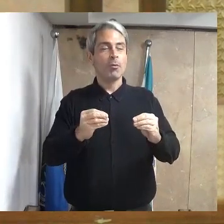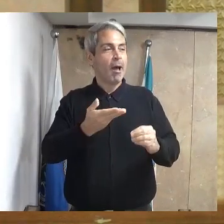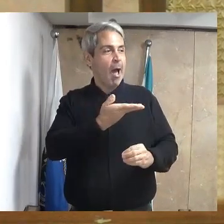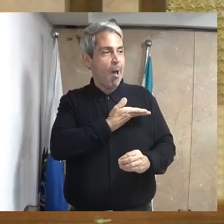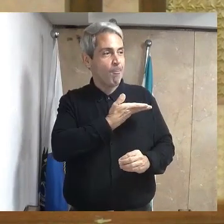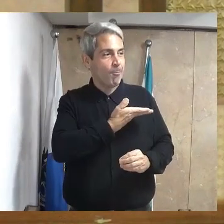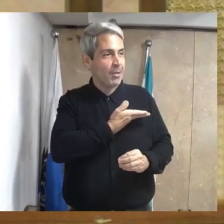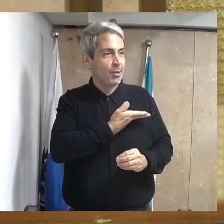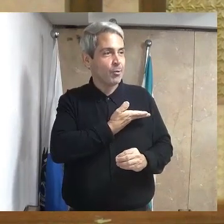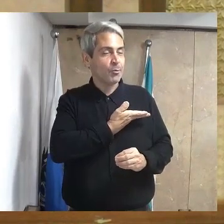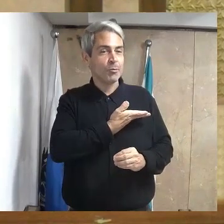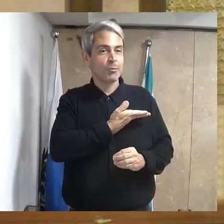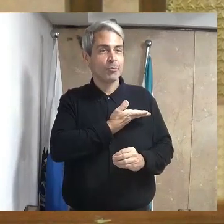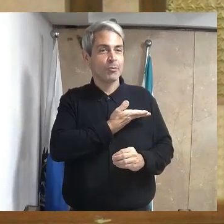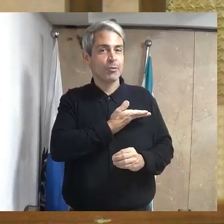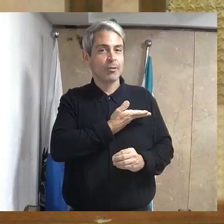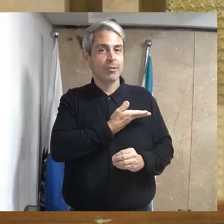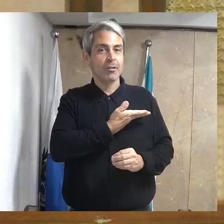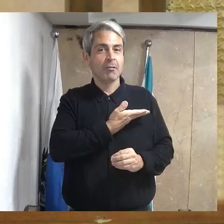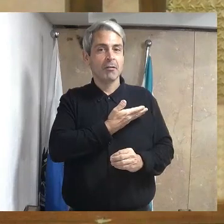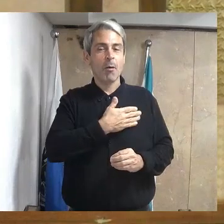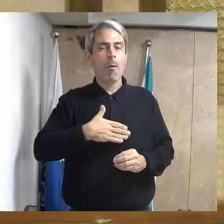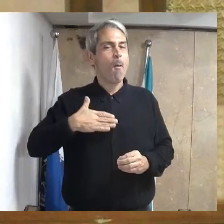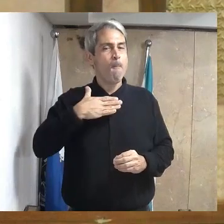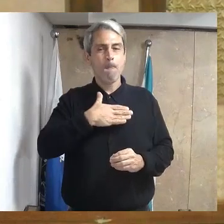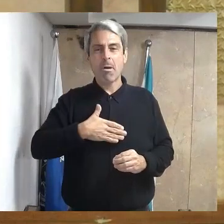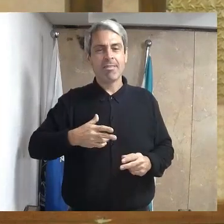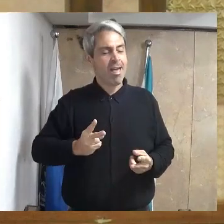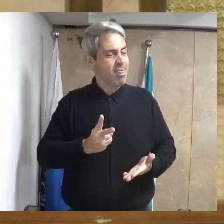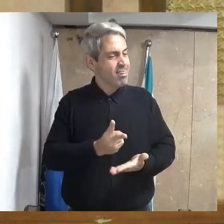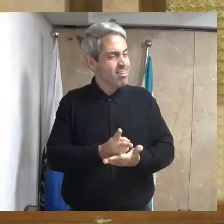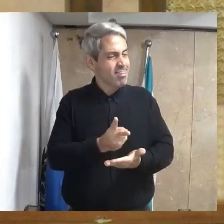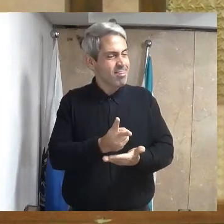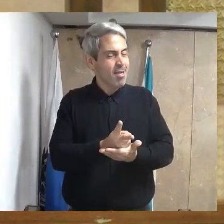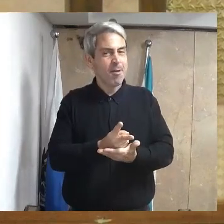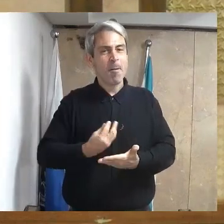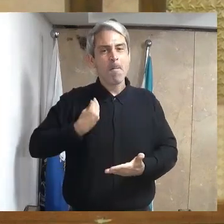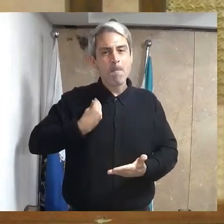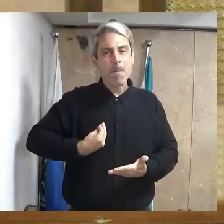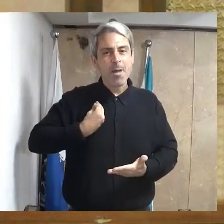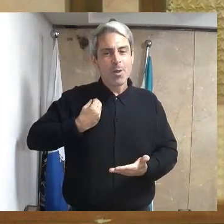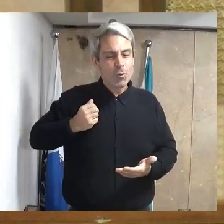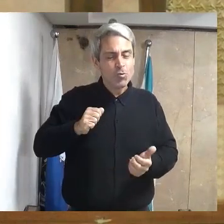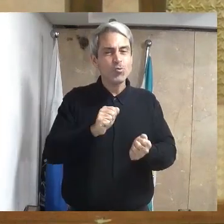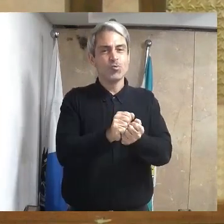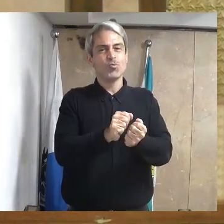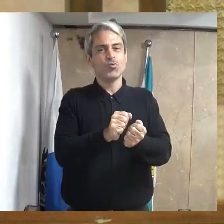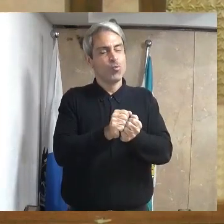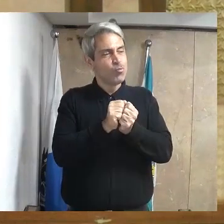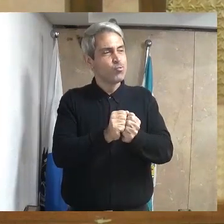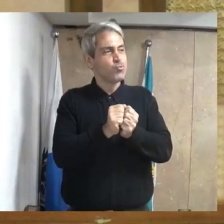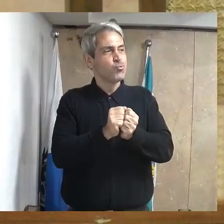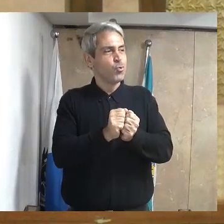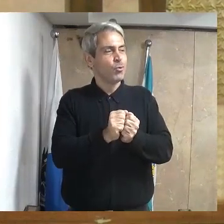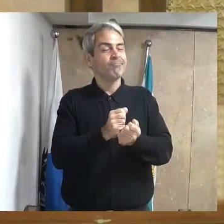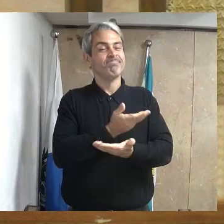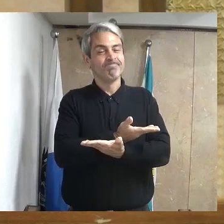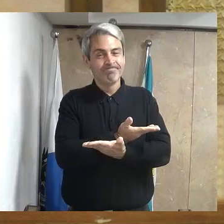amigo. É um prazer sempre estar aqui com junto